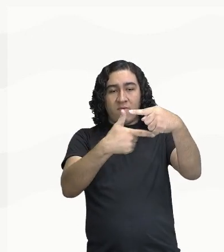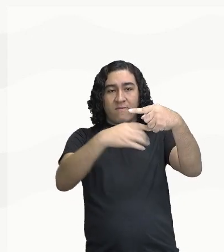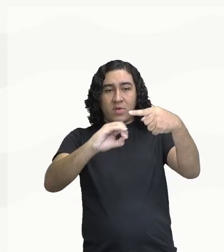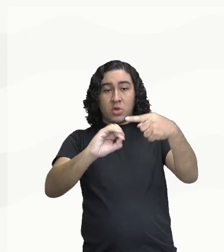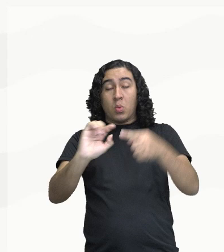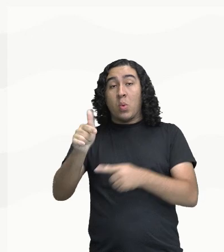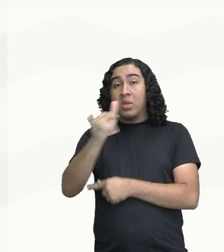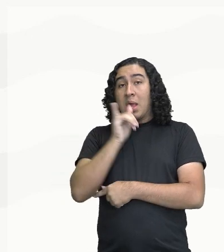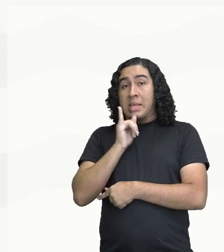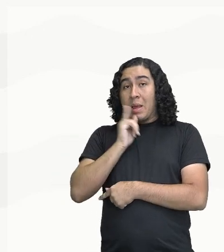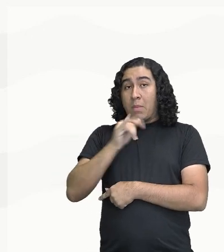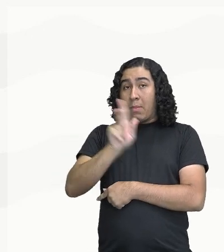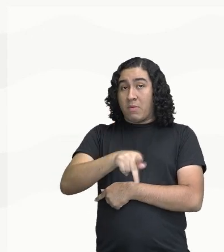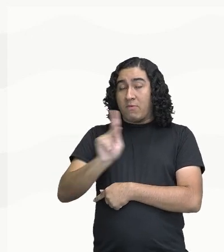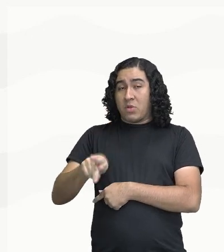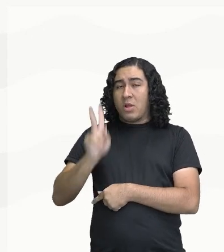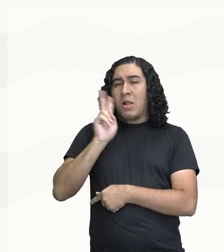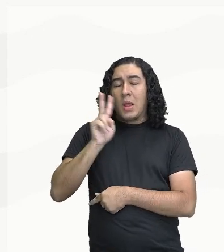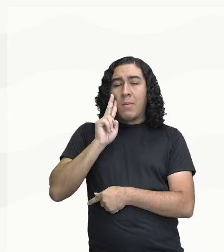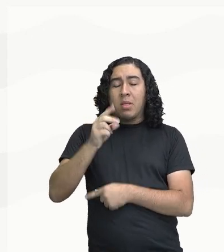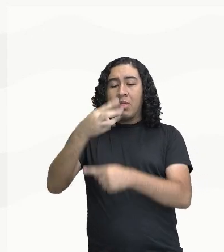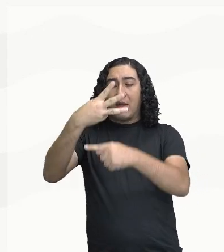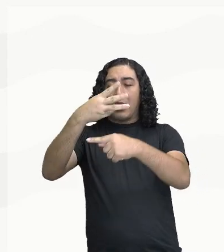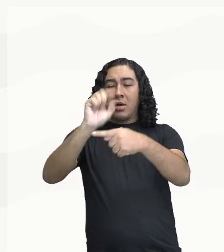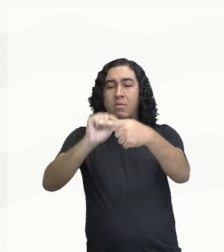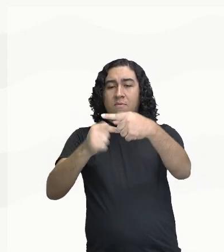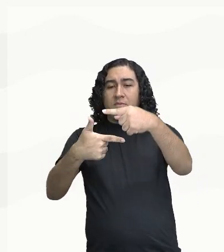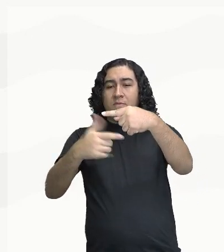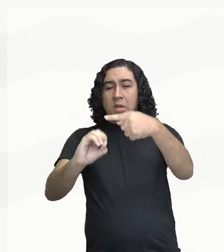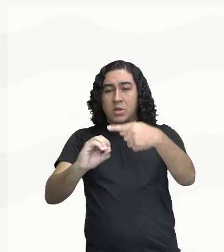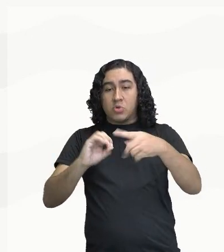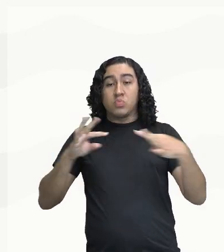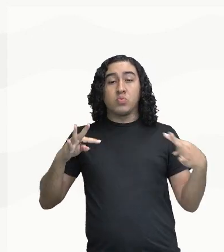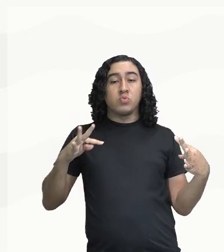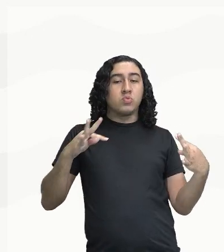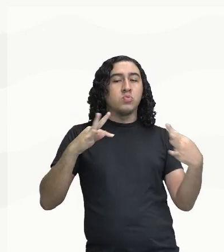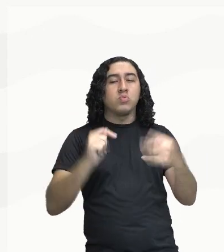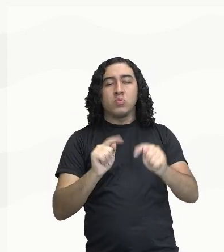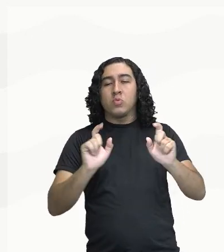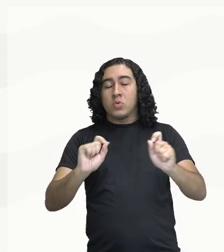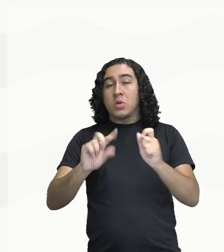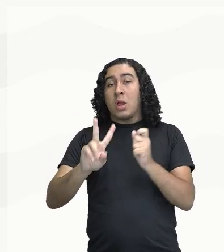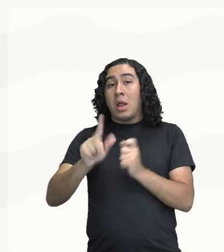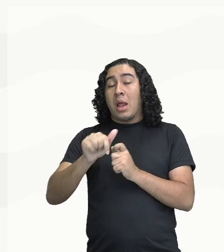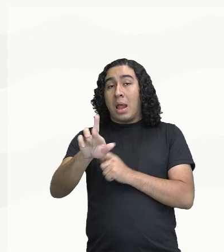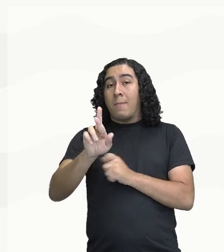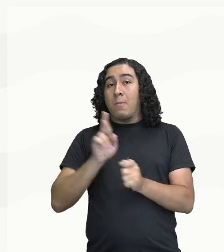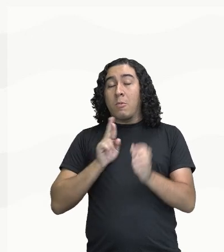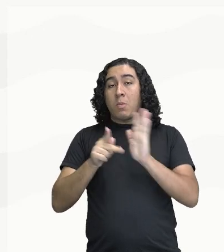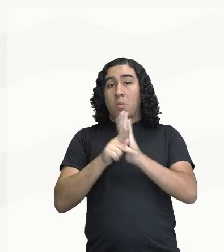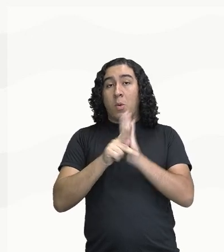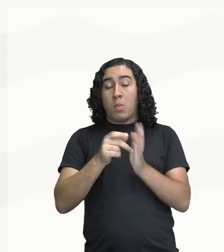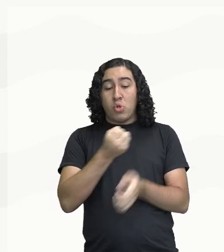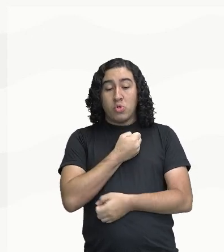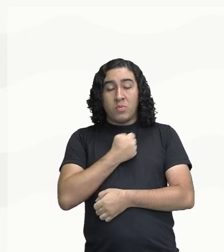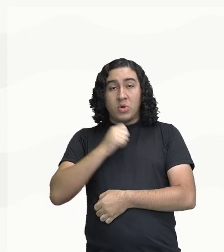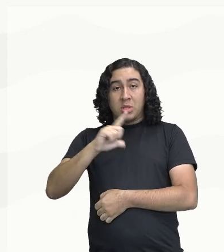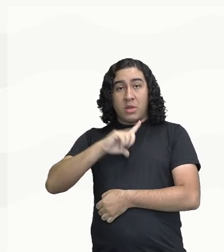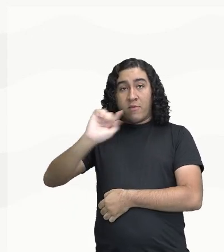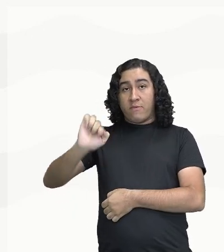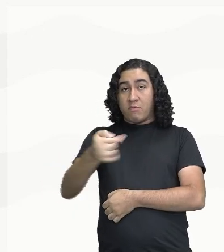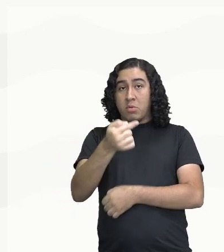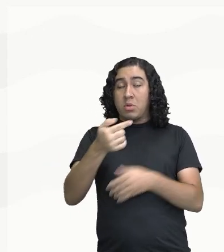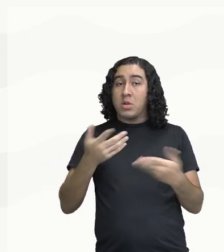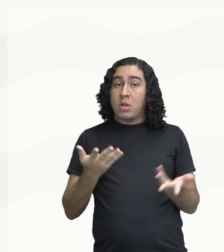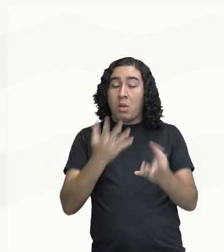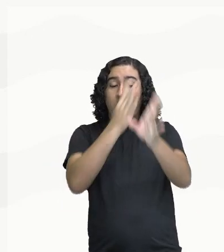exemplo que a professora citou dos solteiros, 3 sobre 20, todos eles são um resultado, um número decimal. Então, a soma de